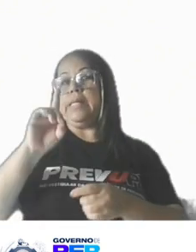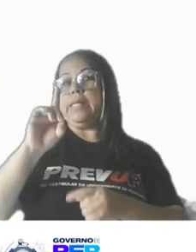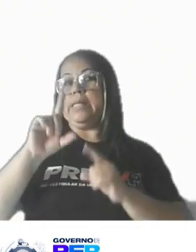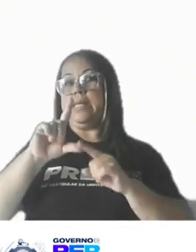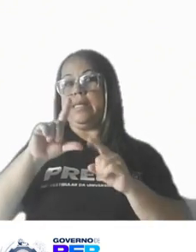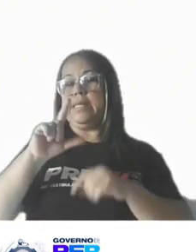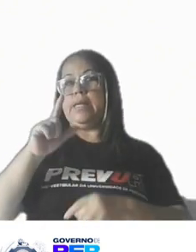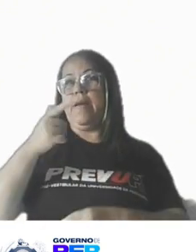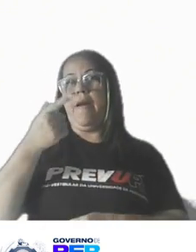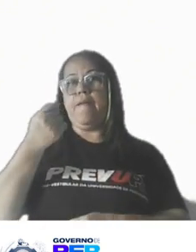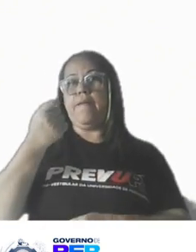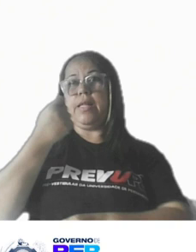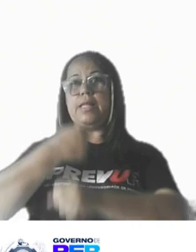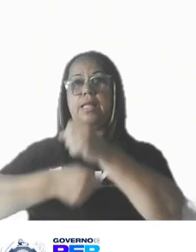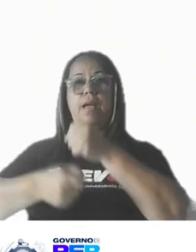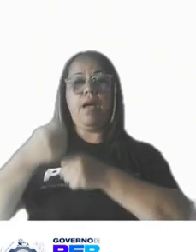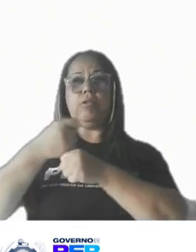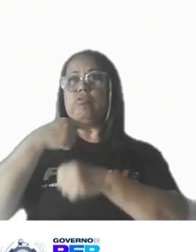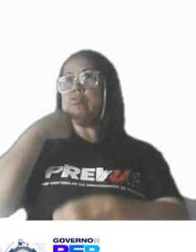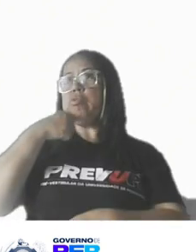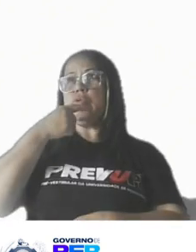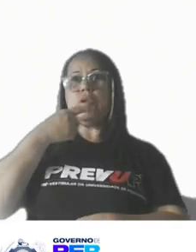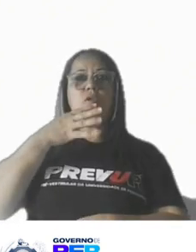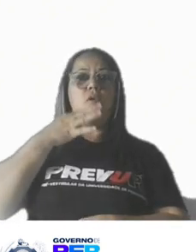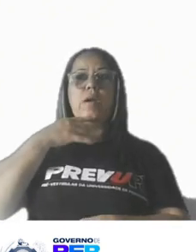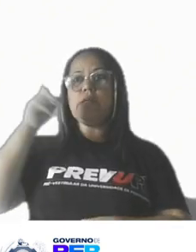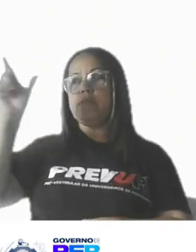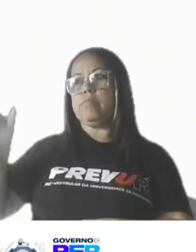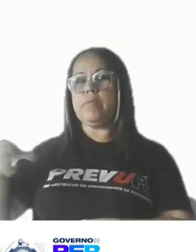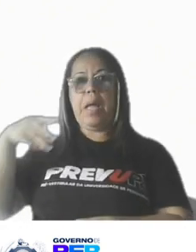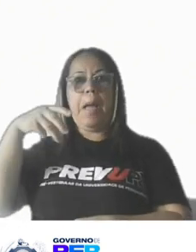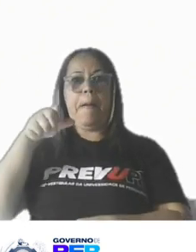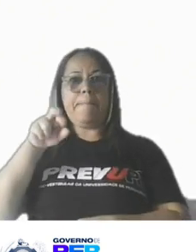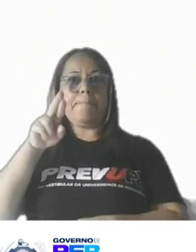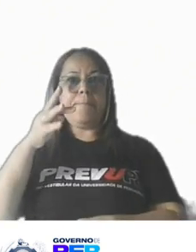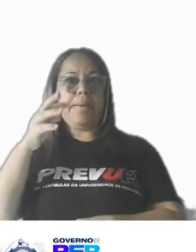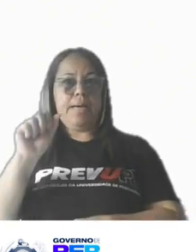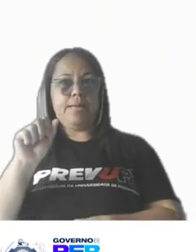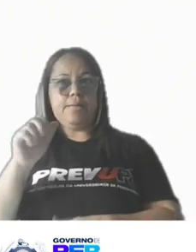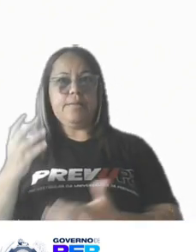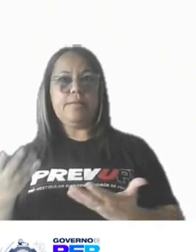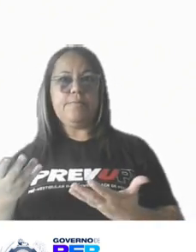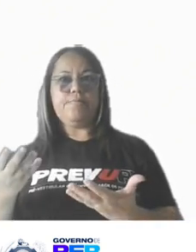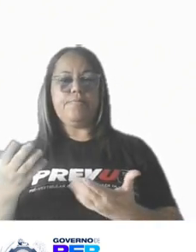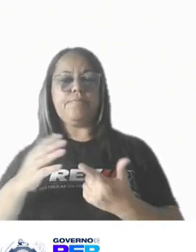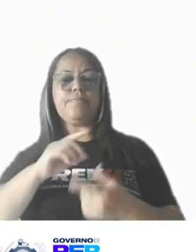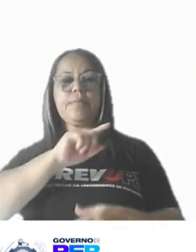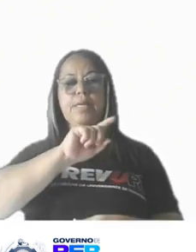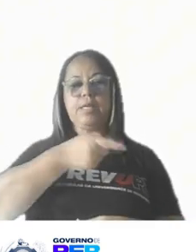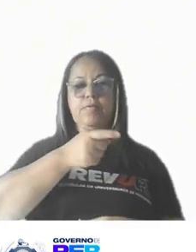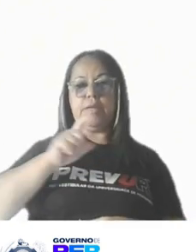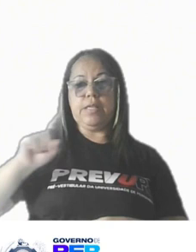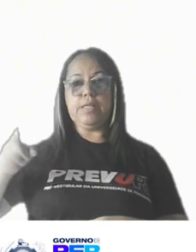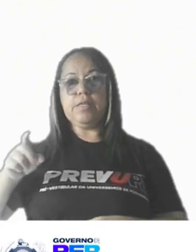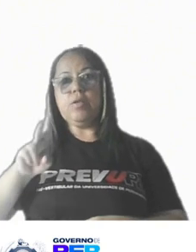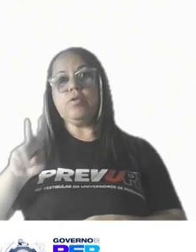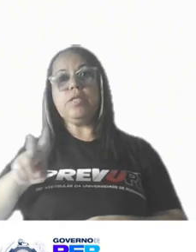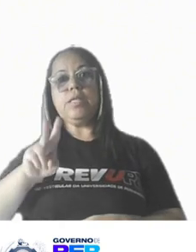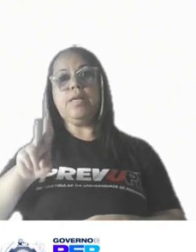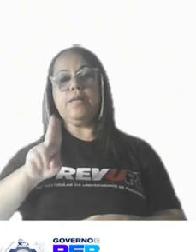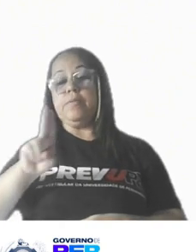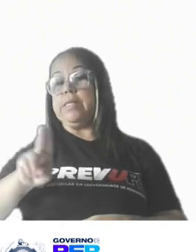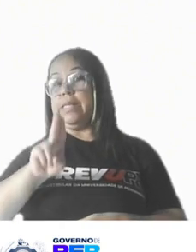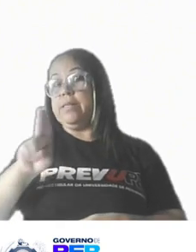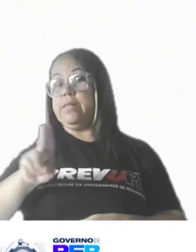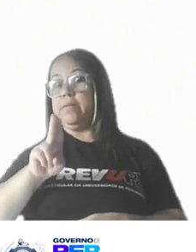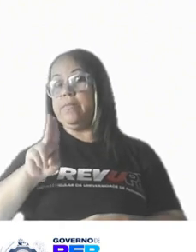trecho Há anos, em 2003, ninguém conhecia a Marta. As vírgulas são usadas para isolar o vocativo.